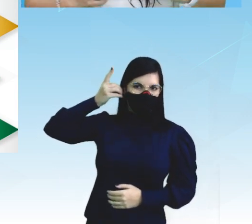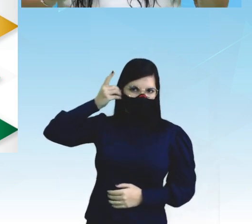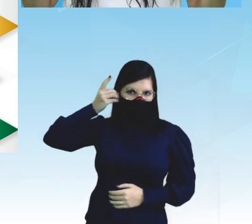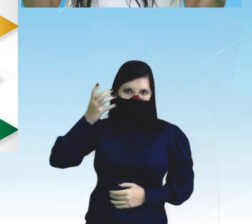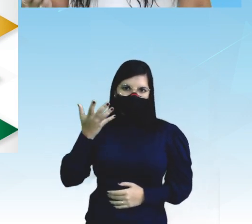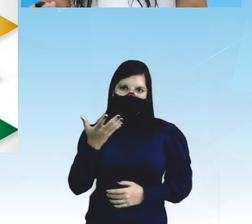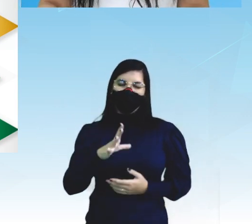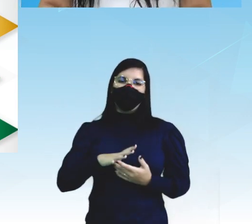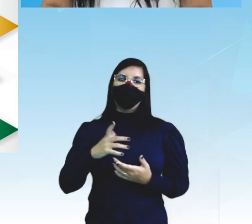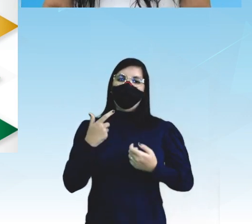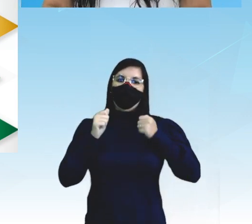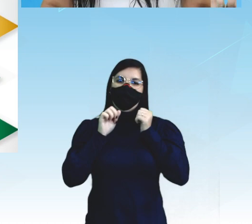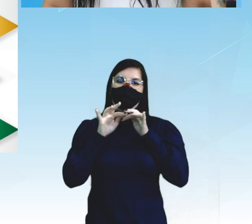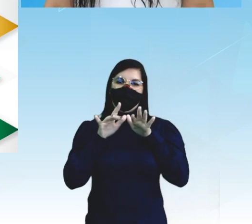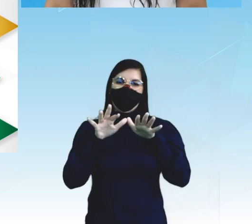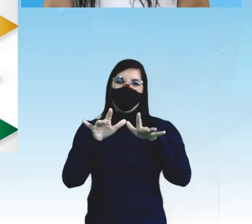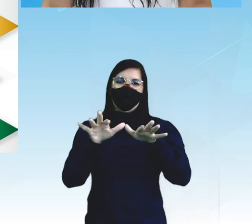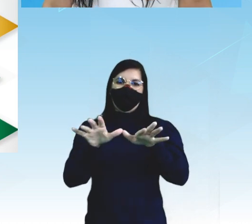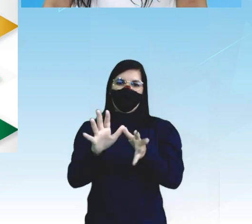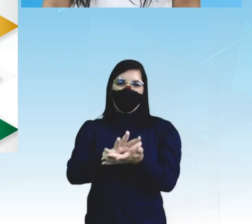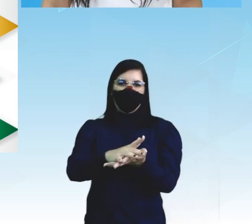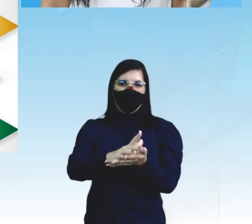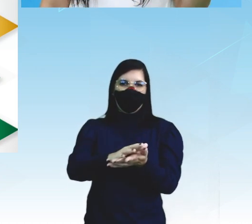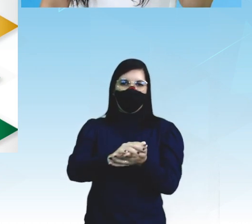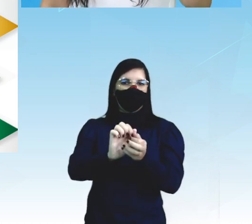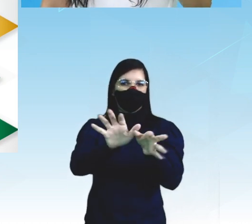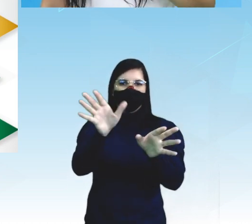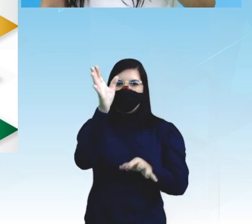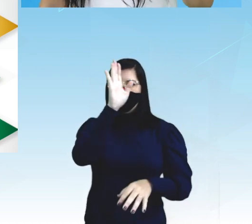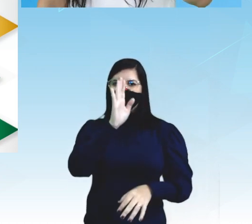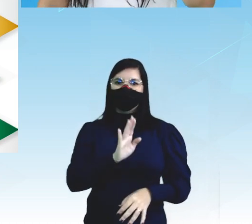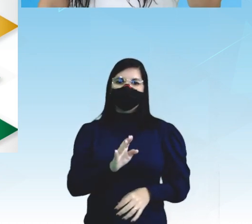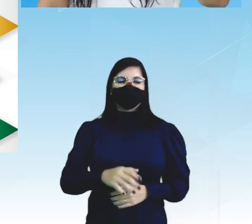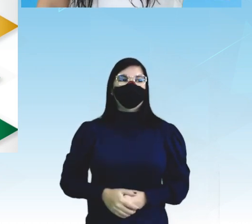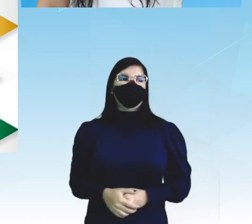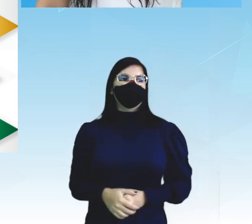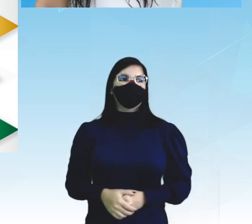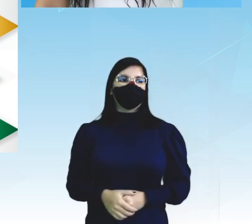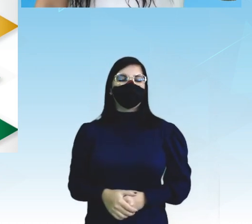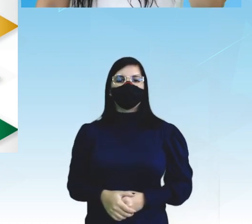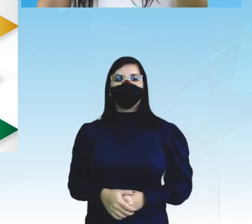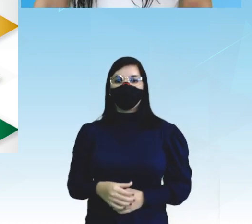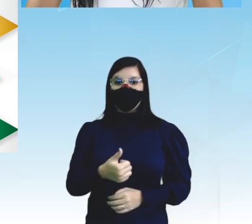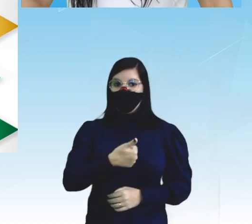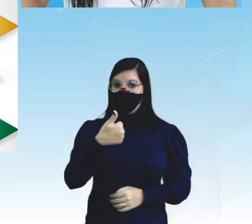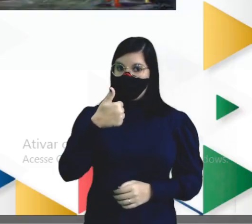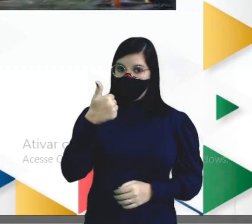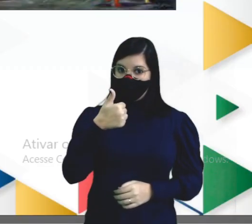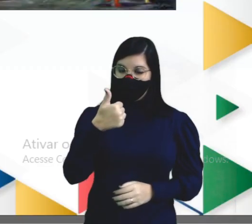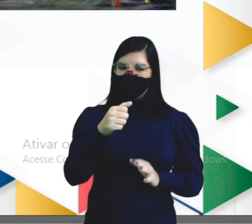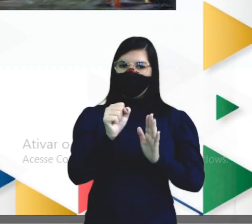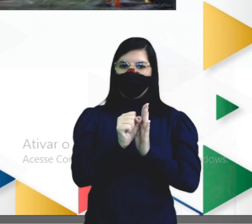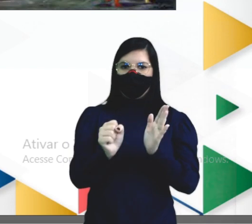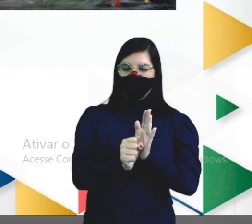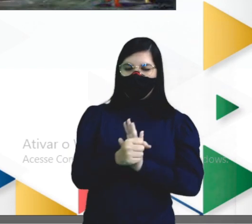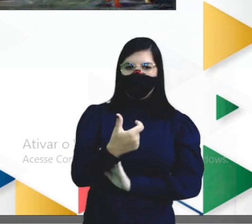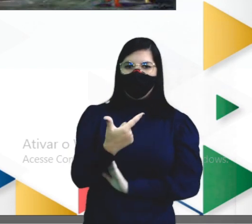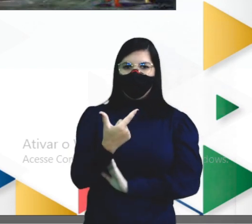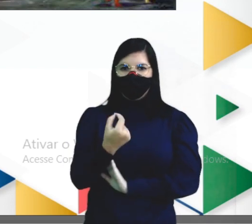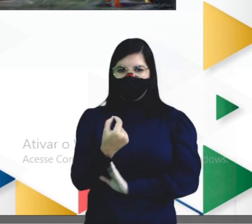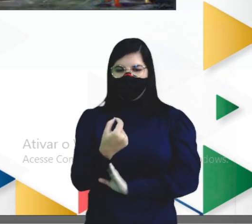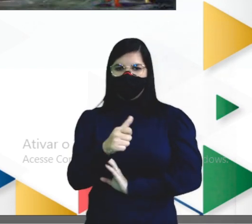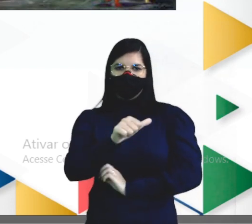ele começou a se popularizar e ganhar todo o Brasil. Aí, nas primeiras décadas do século XX, no Rio de